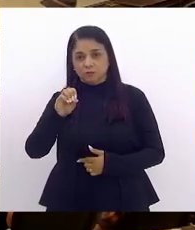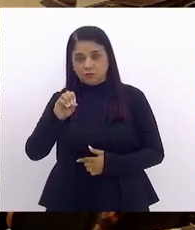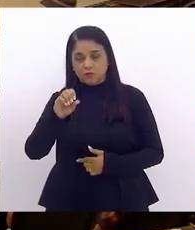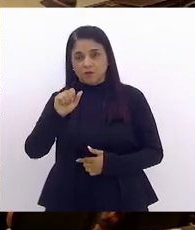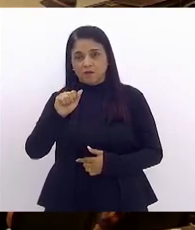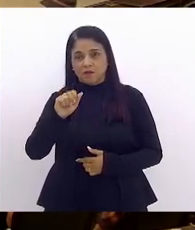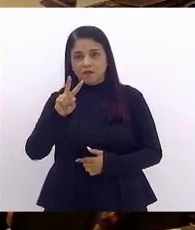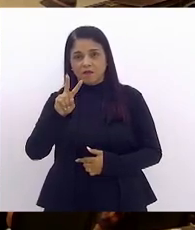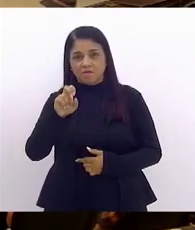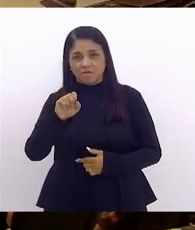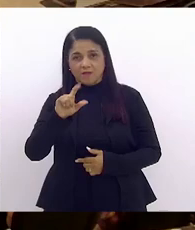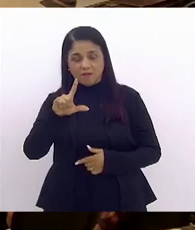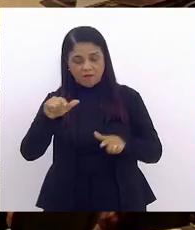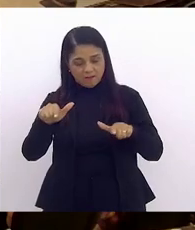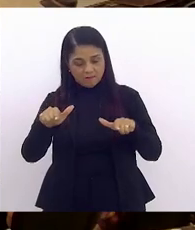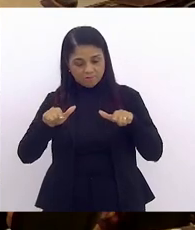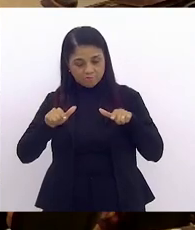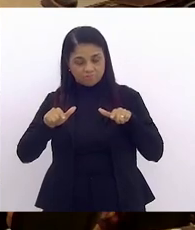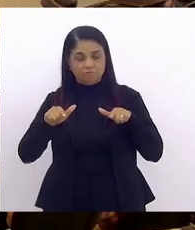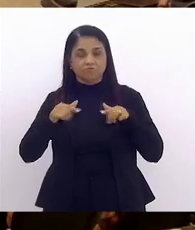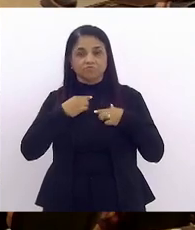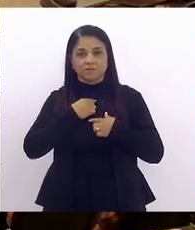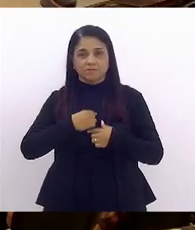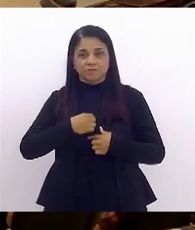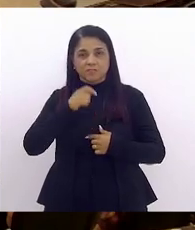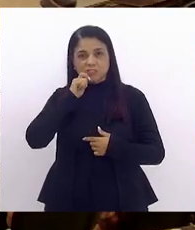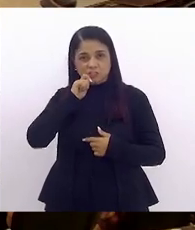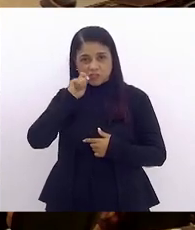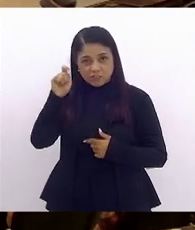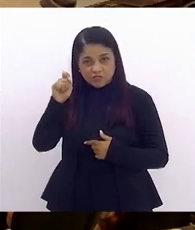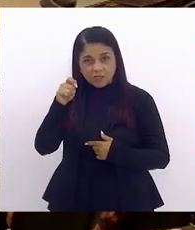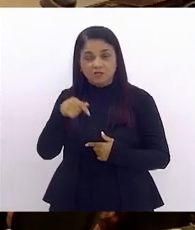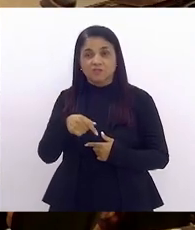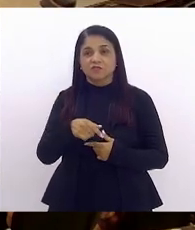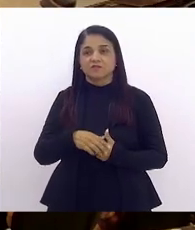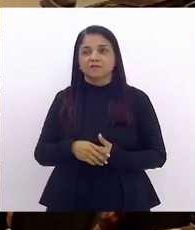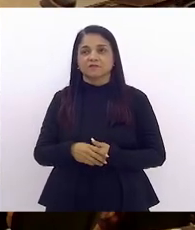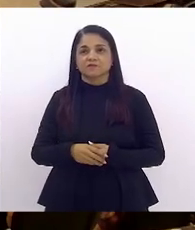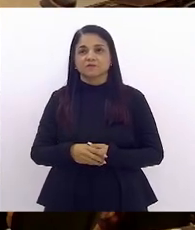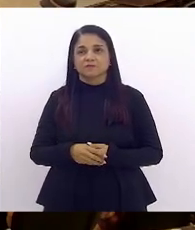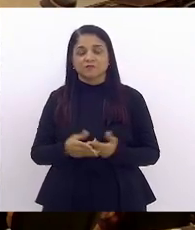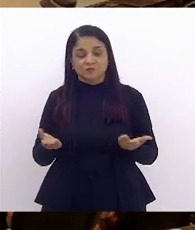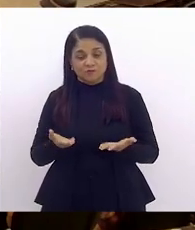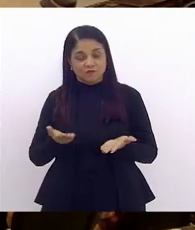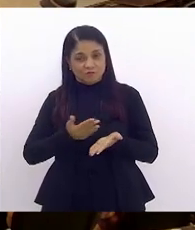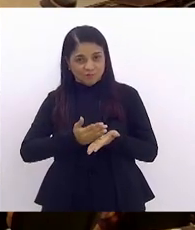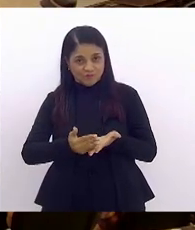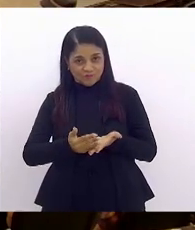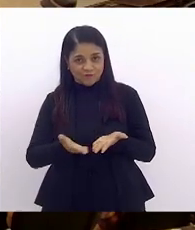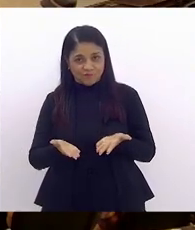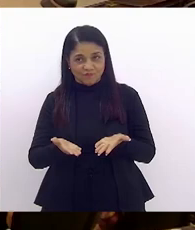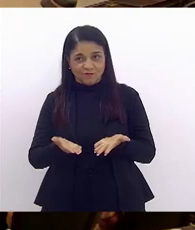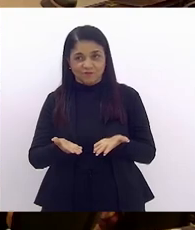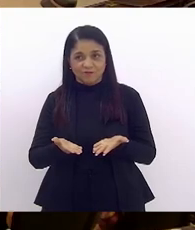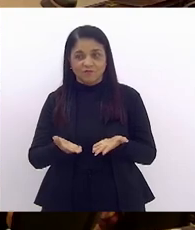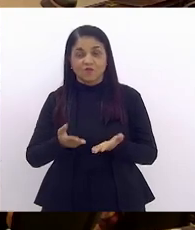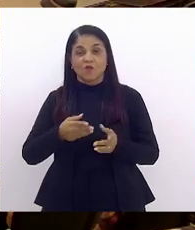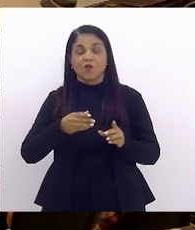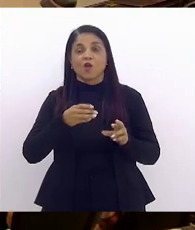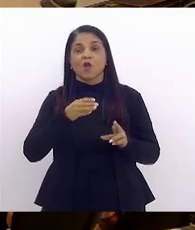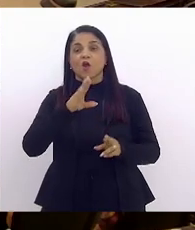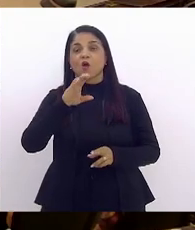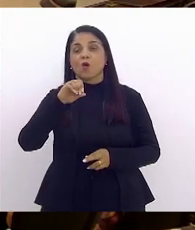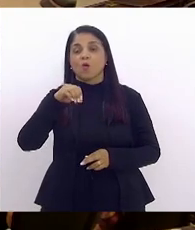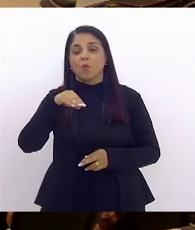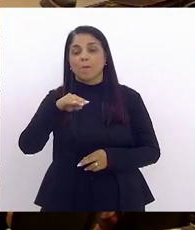e diploma Tiradentes, como a partir de hoje passa a ser comendador. Quando vocês